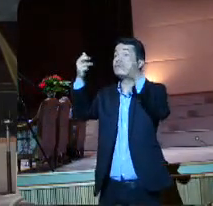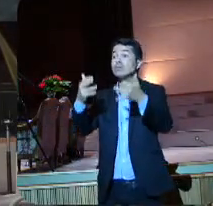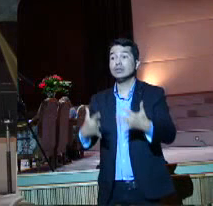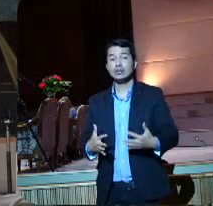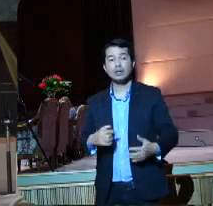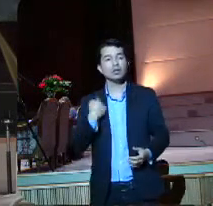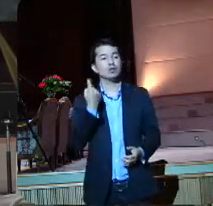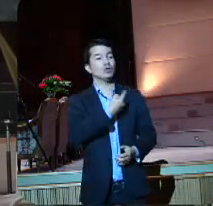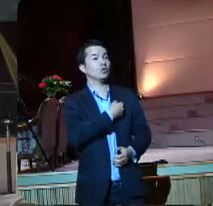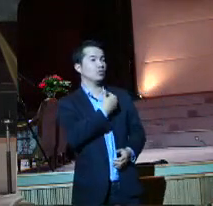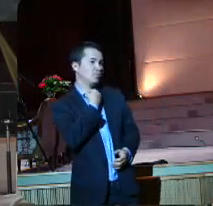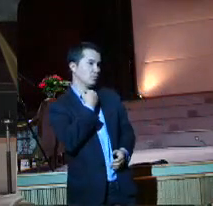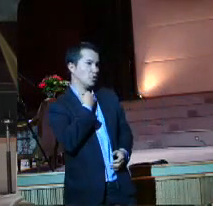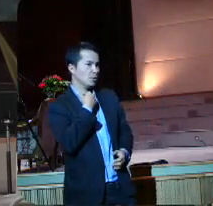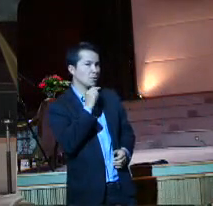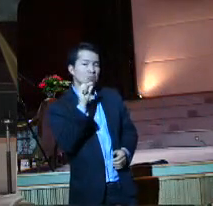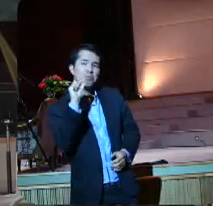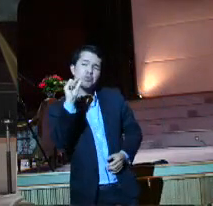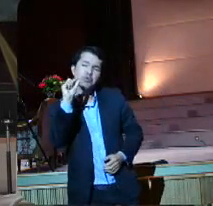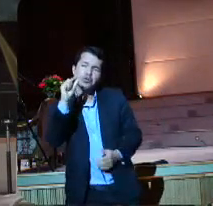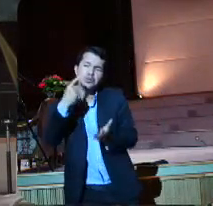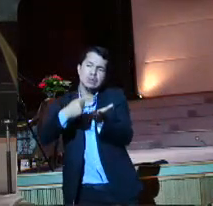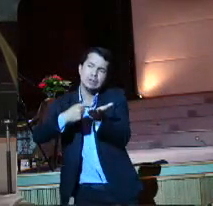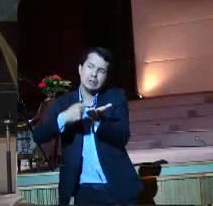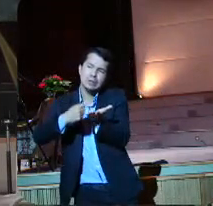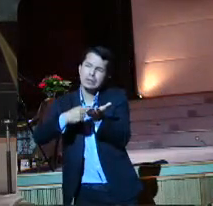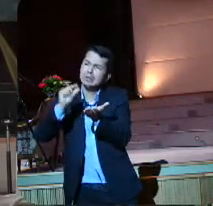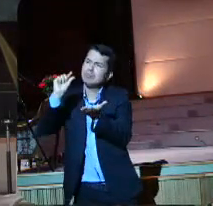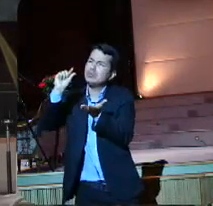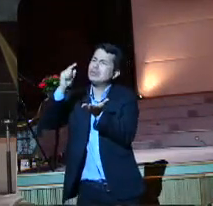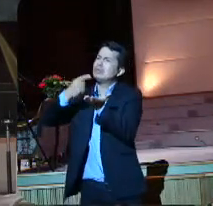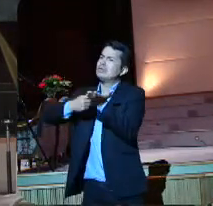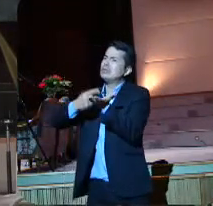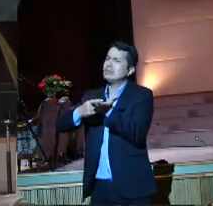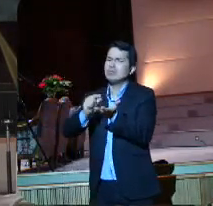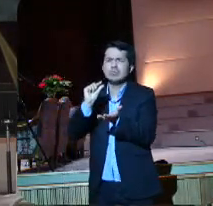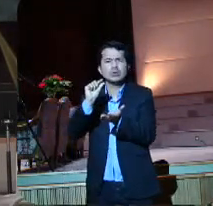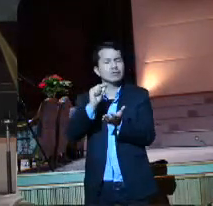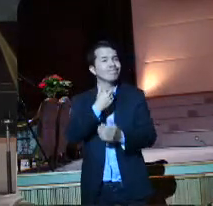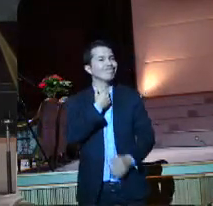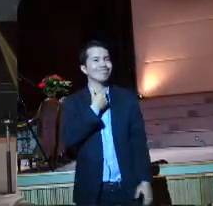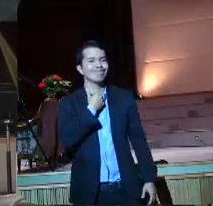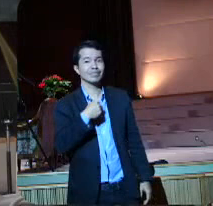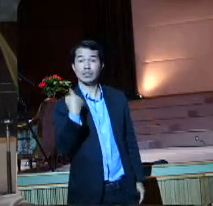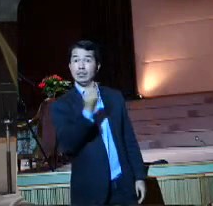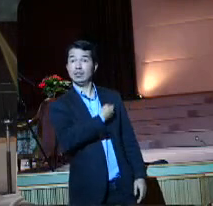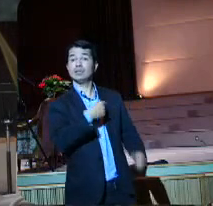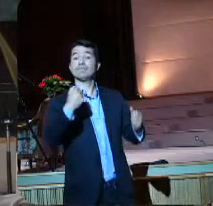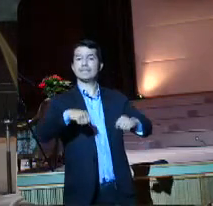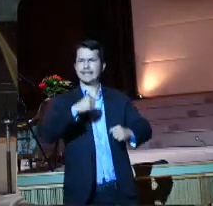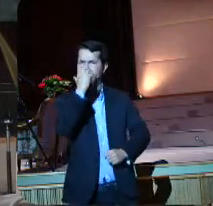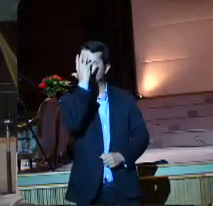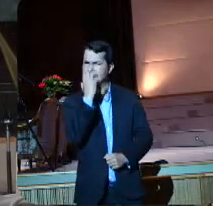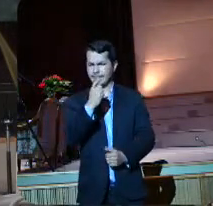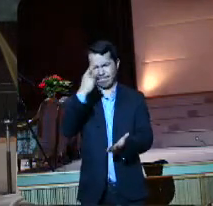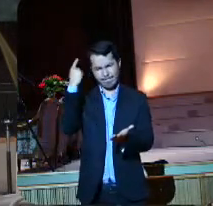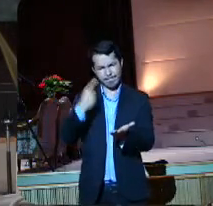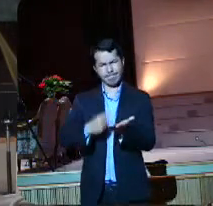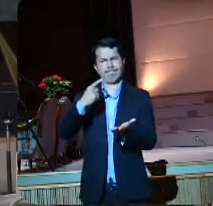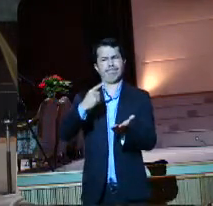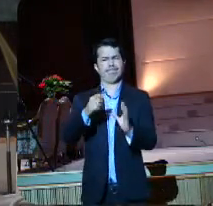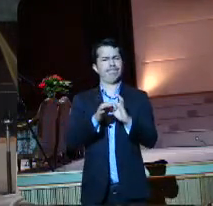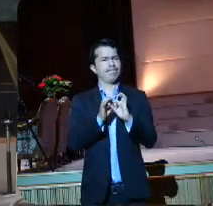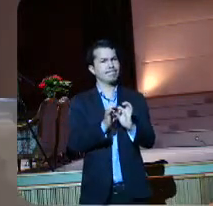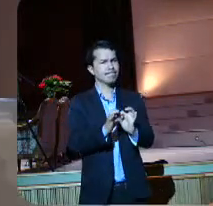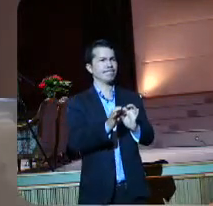Jesus. E essa vai ser uma lição muito difícil que Pedro vai ter que aprender nesse dia para o resto da